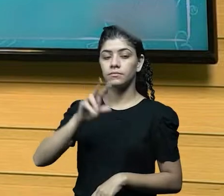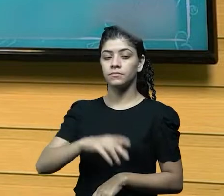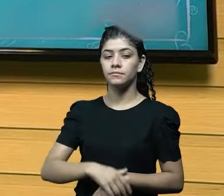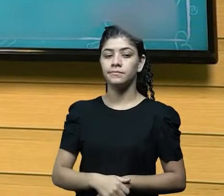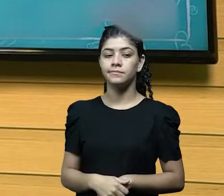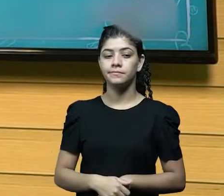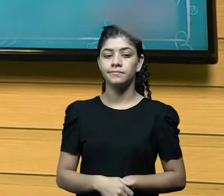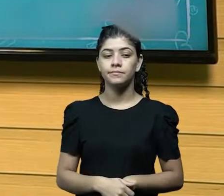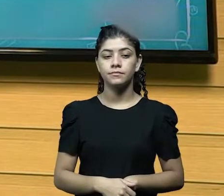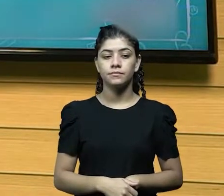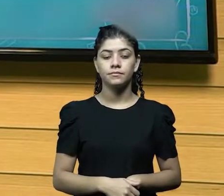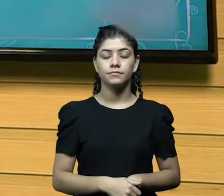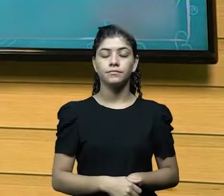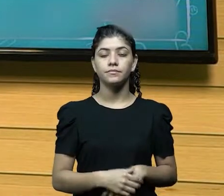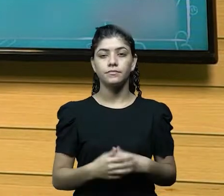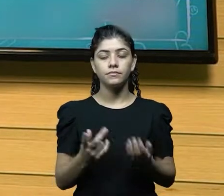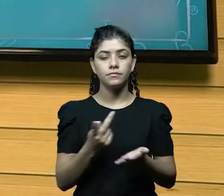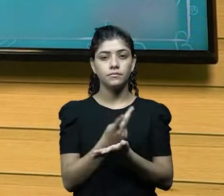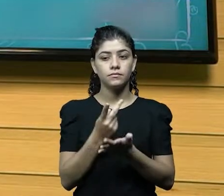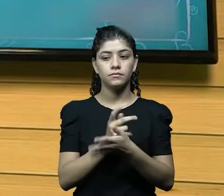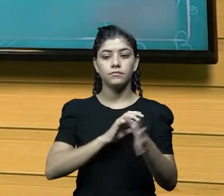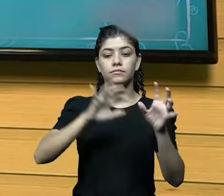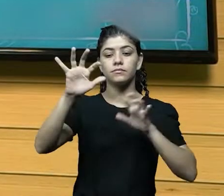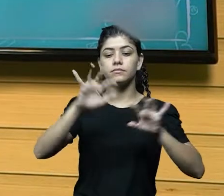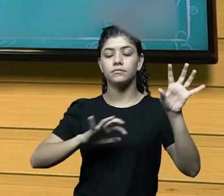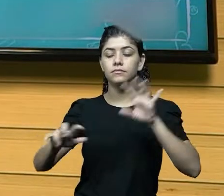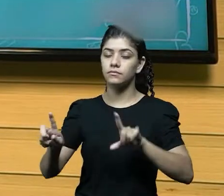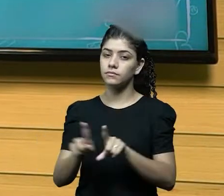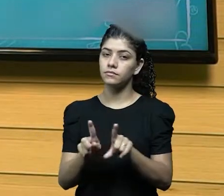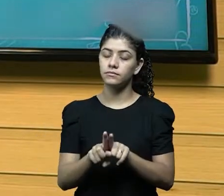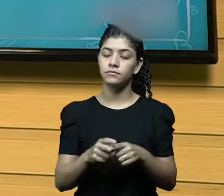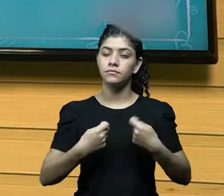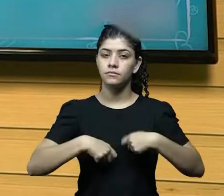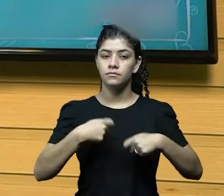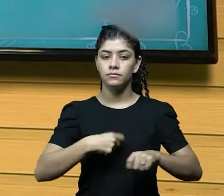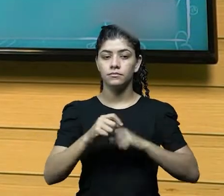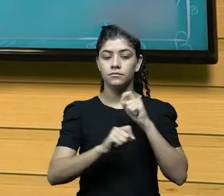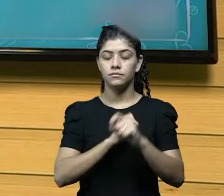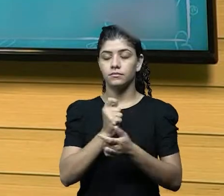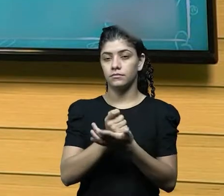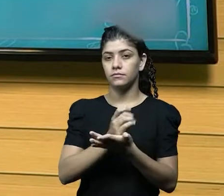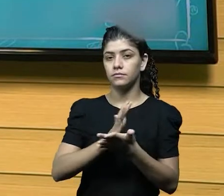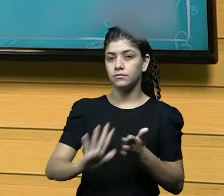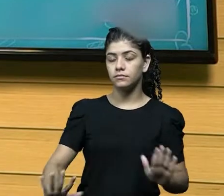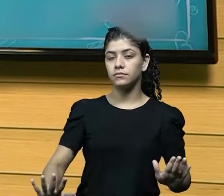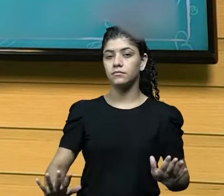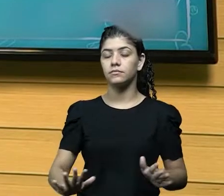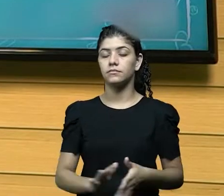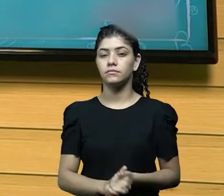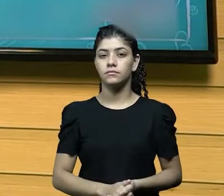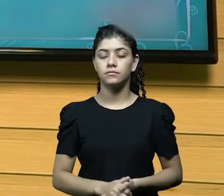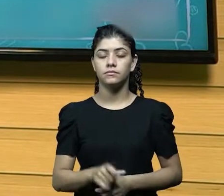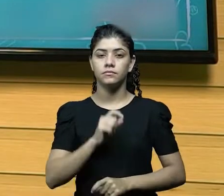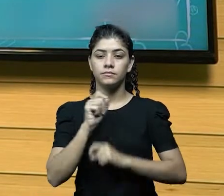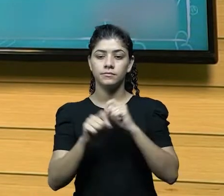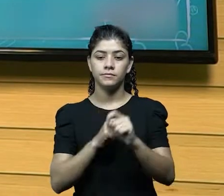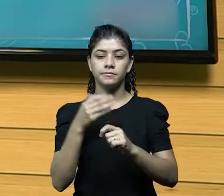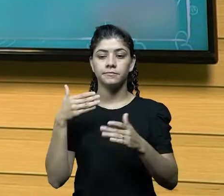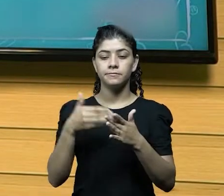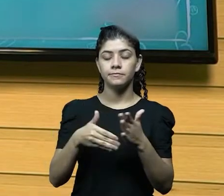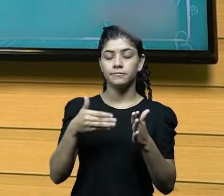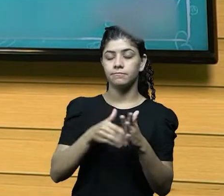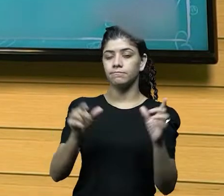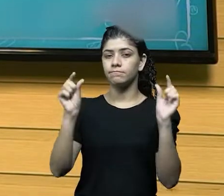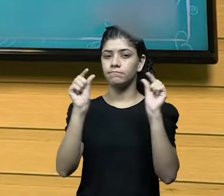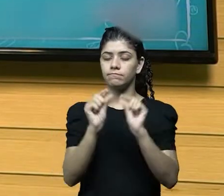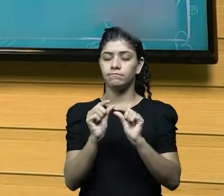valores, aqueles aleatórios também, os erros aleatórios também nós temos que eliminar de forma que